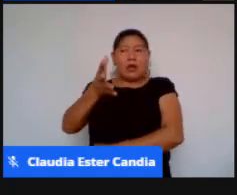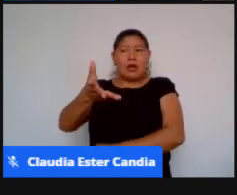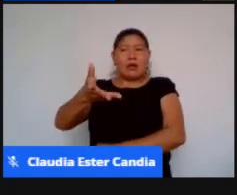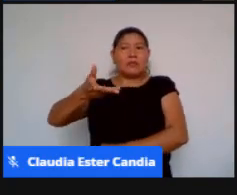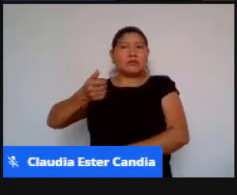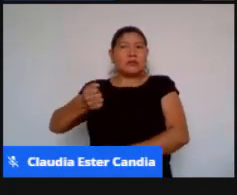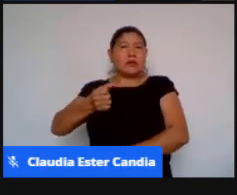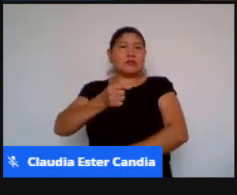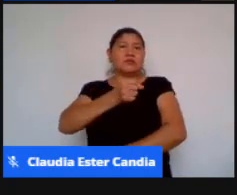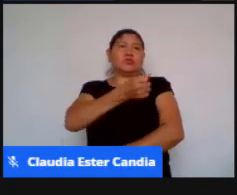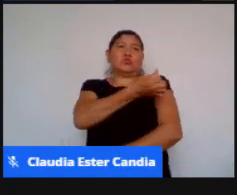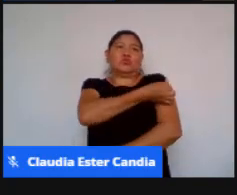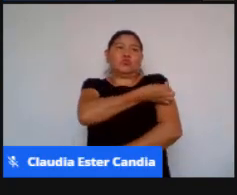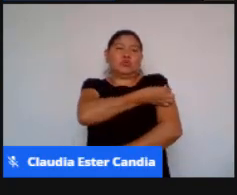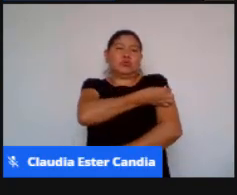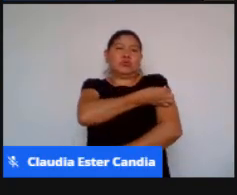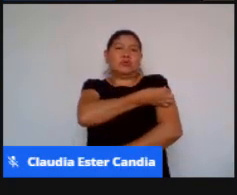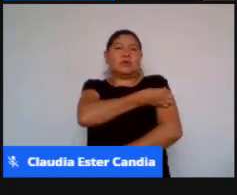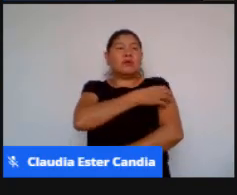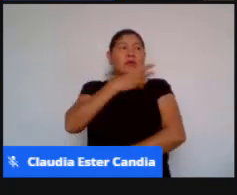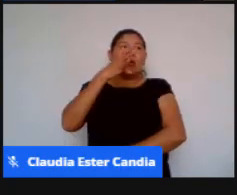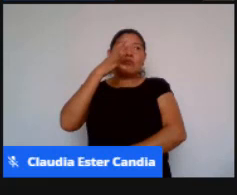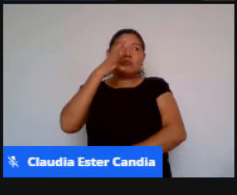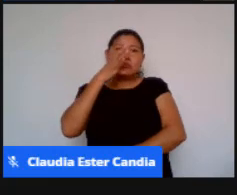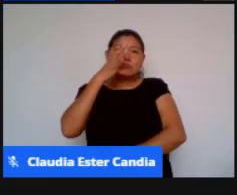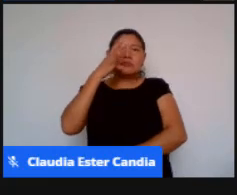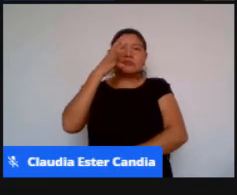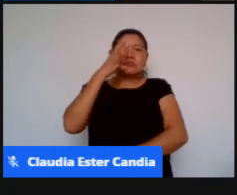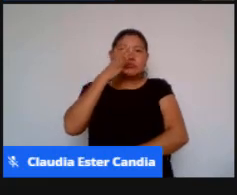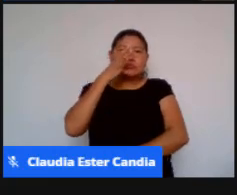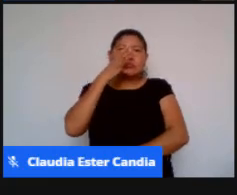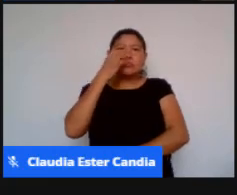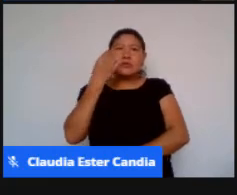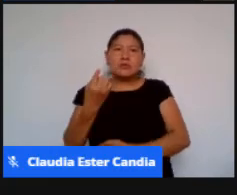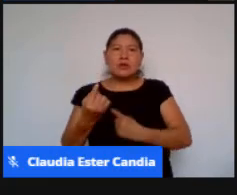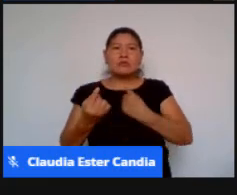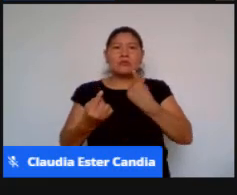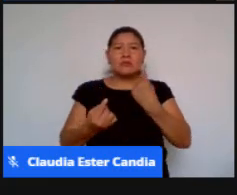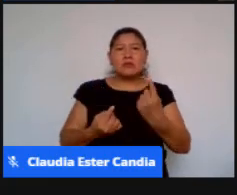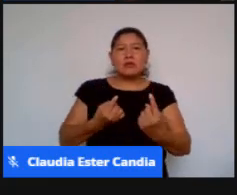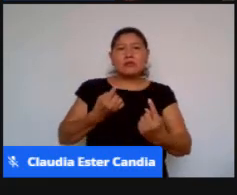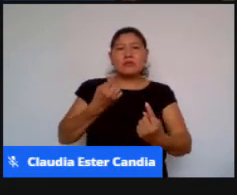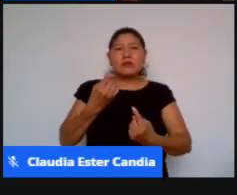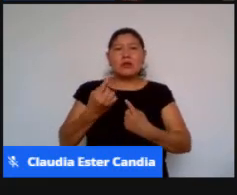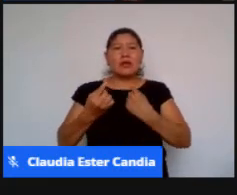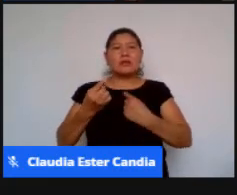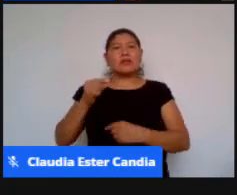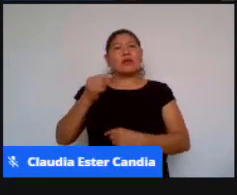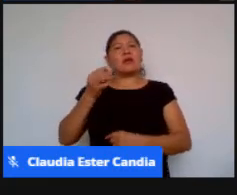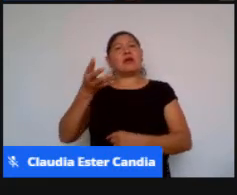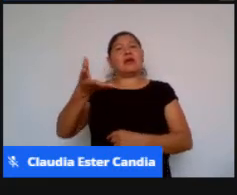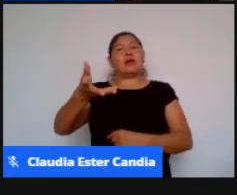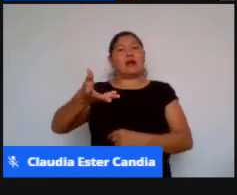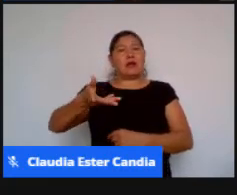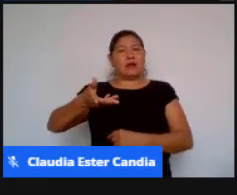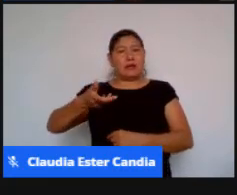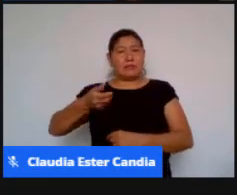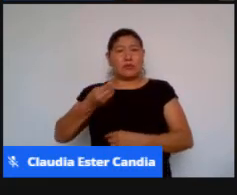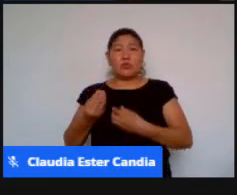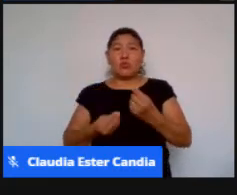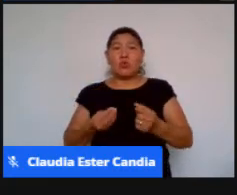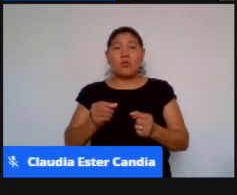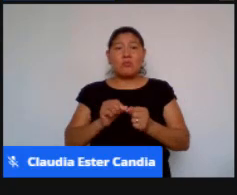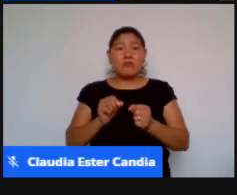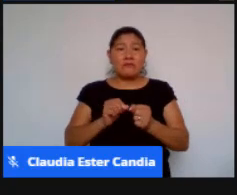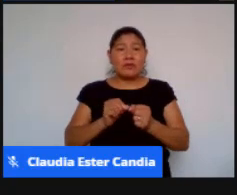do sexto ano. Então, nós estamos observando essas habilidades sempre do ano anterior. Como é que nós construímos essas questões?